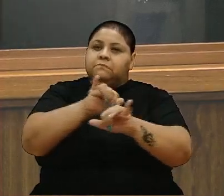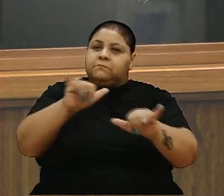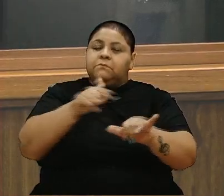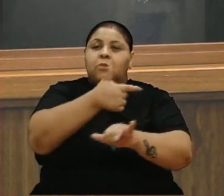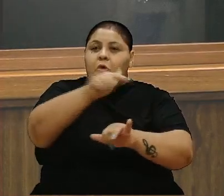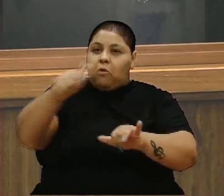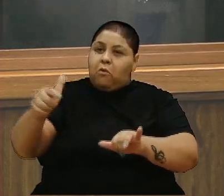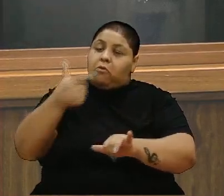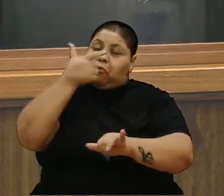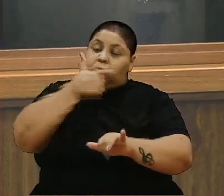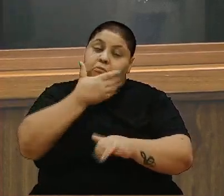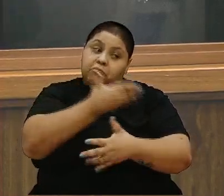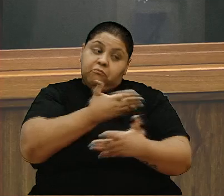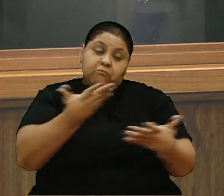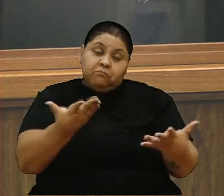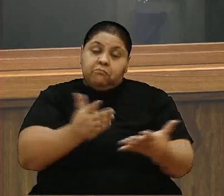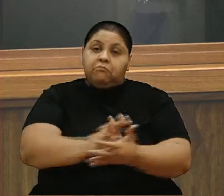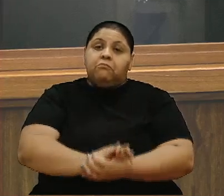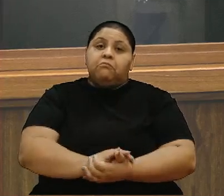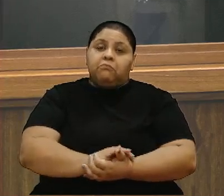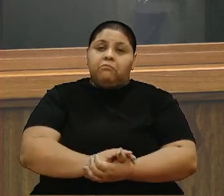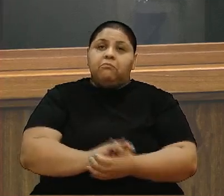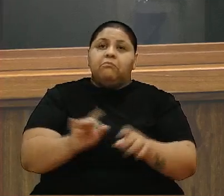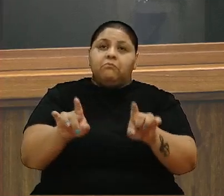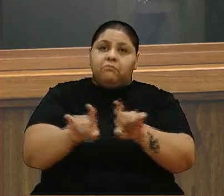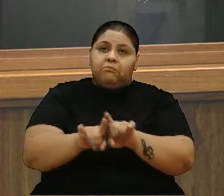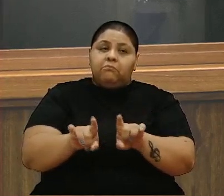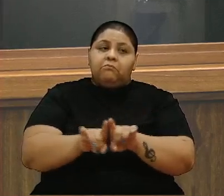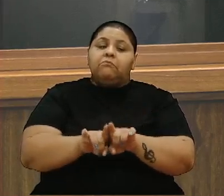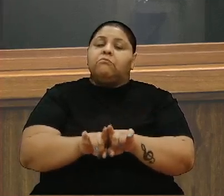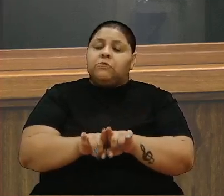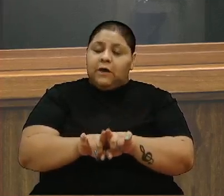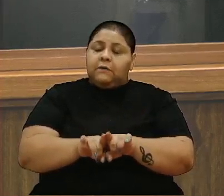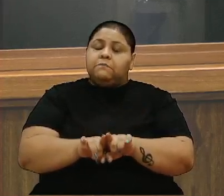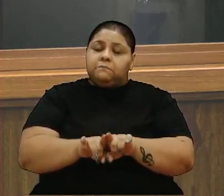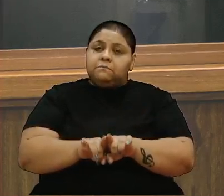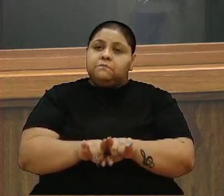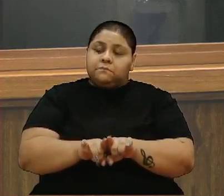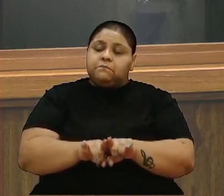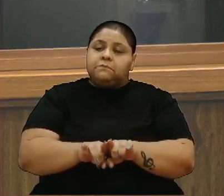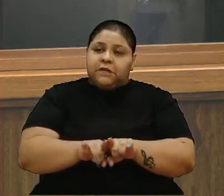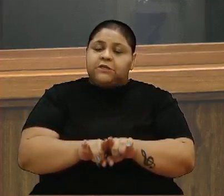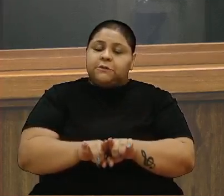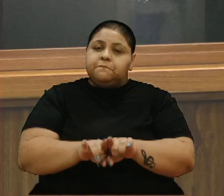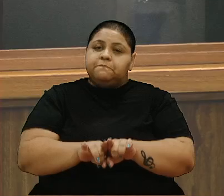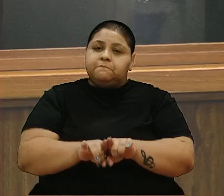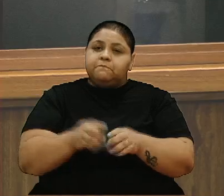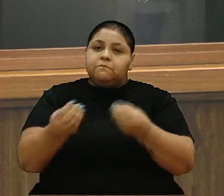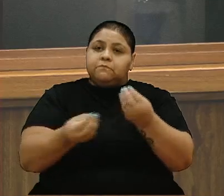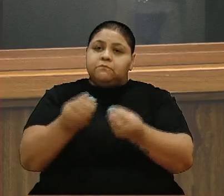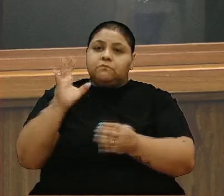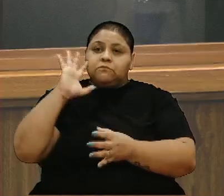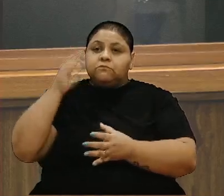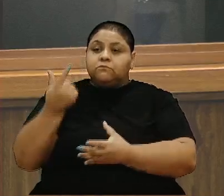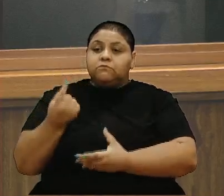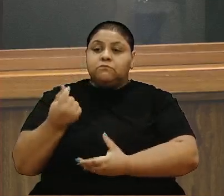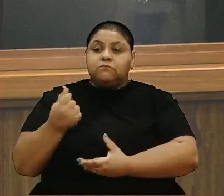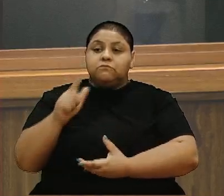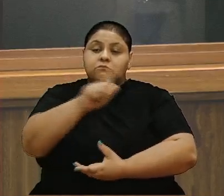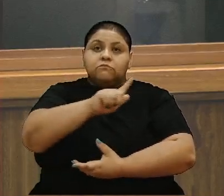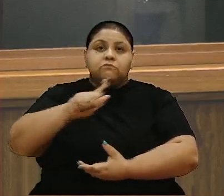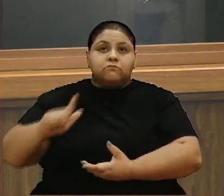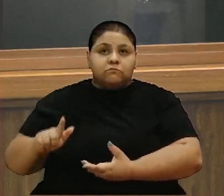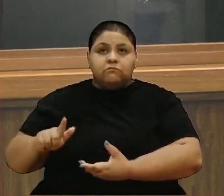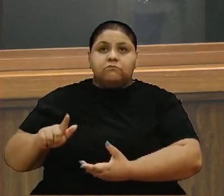outros, né, vereadora Estela? Virão outros, porque nós queremos saber, emenda por emenda, o que está acontecendo com esse valor, que é um governo, que é